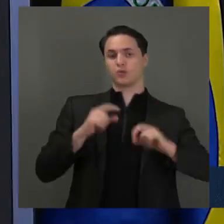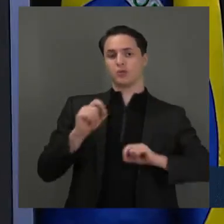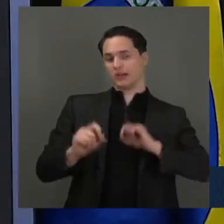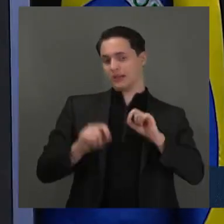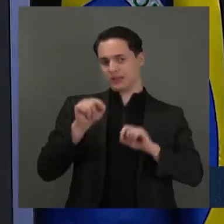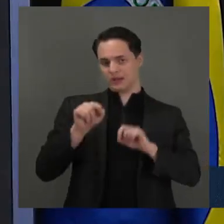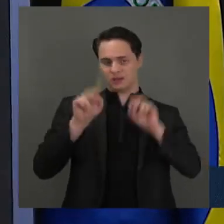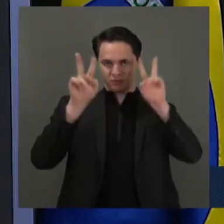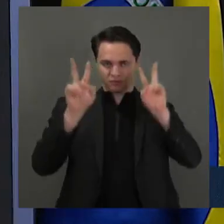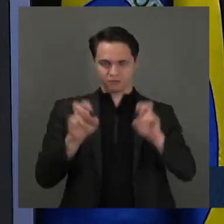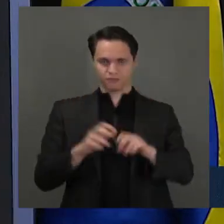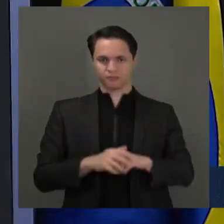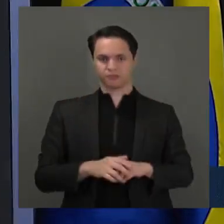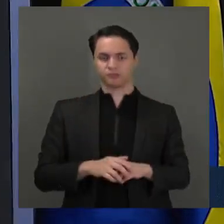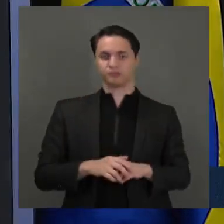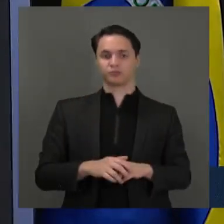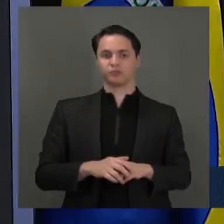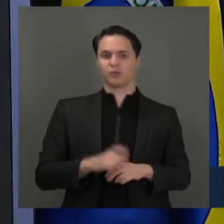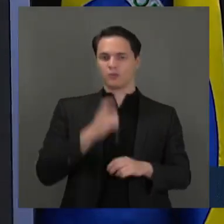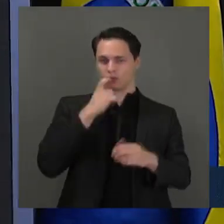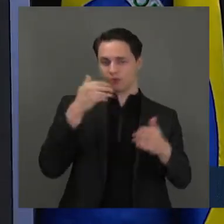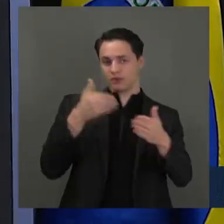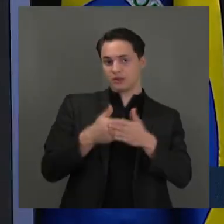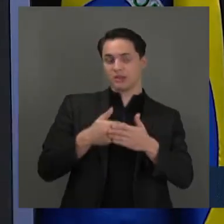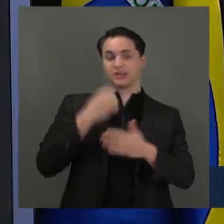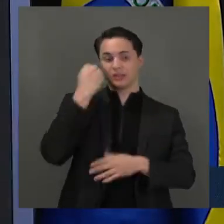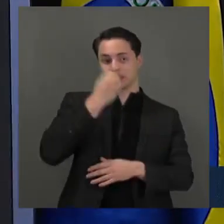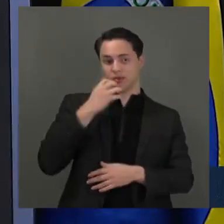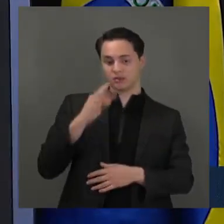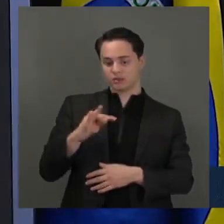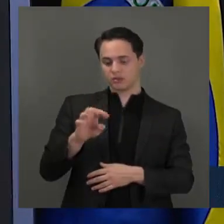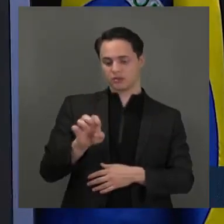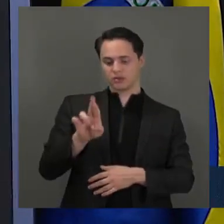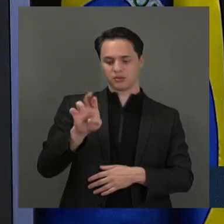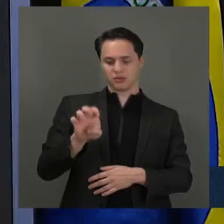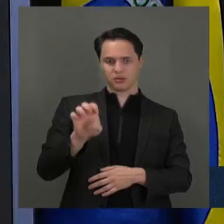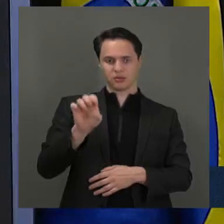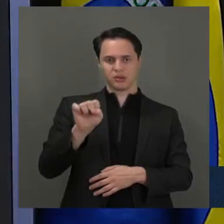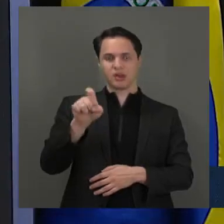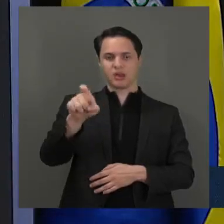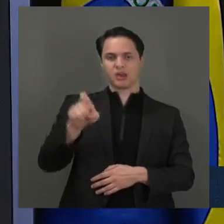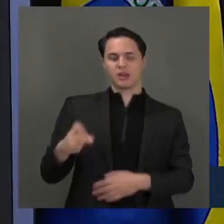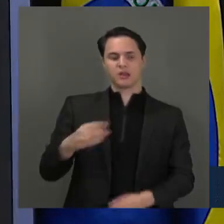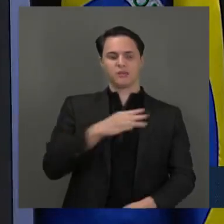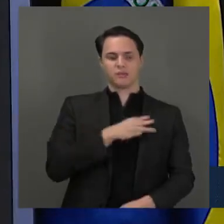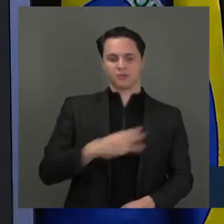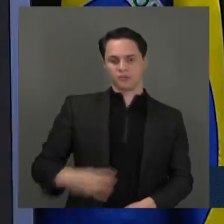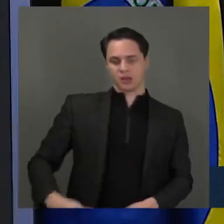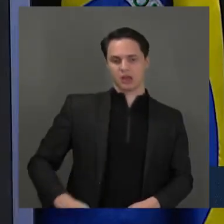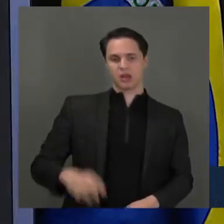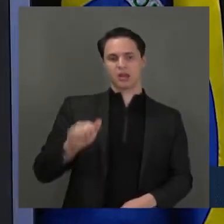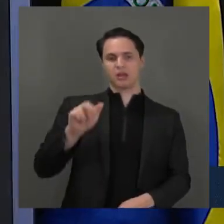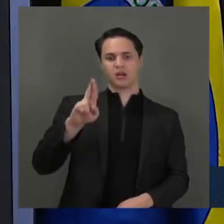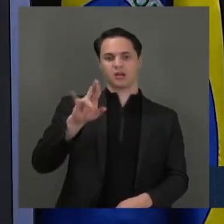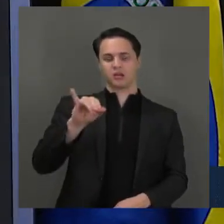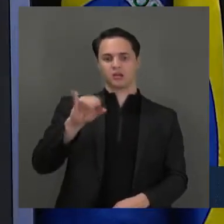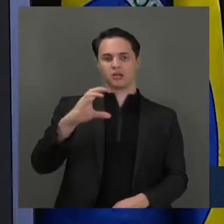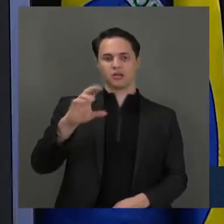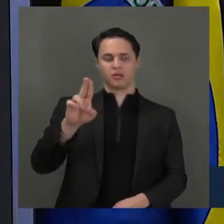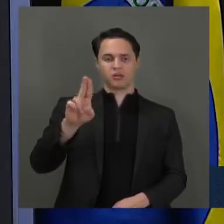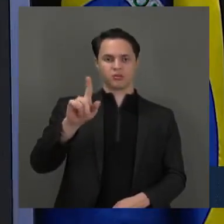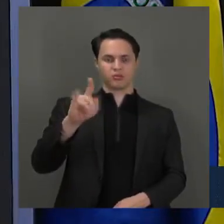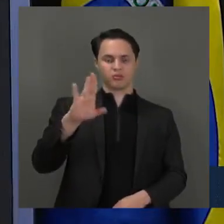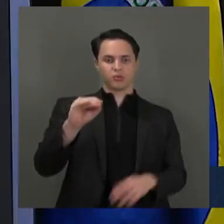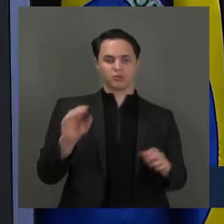tema. Recentemente, a senadora Tereza Cristina, ex-ministra da Agricultura, promoveu uma audiência